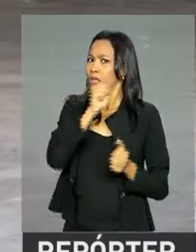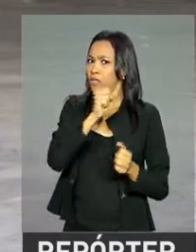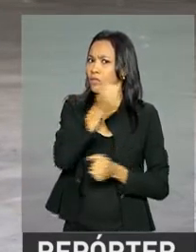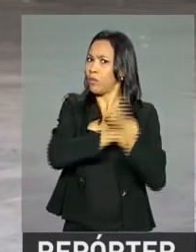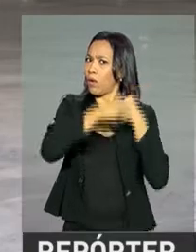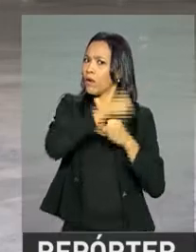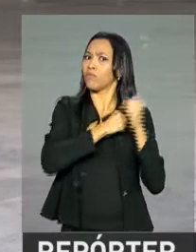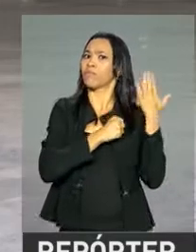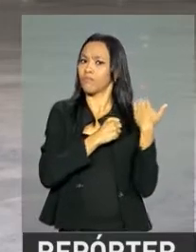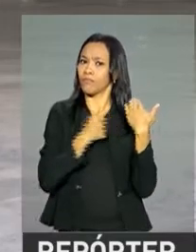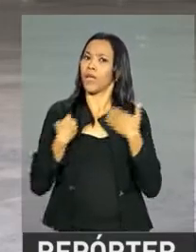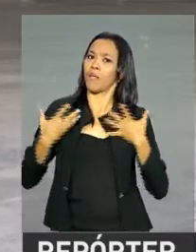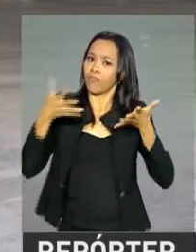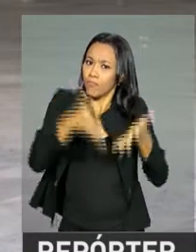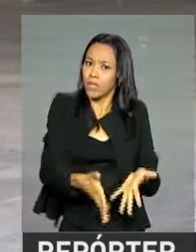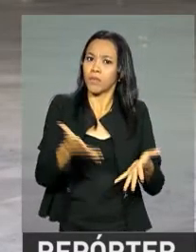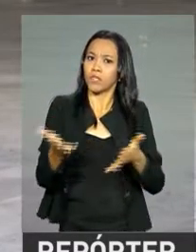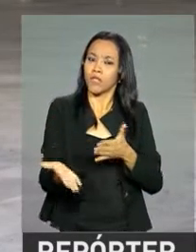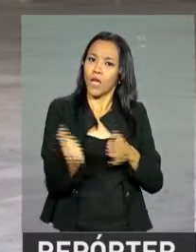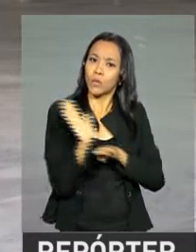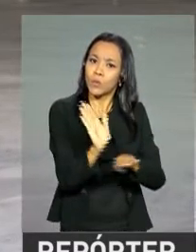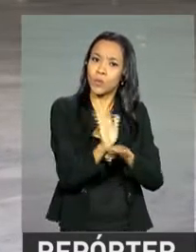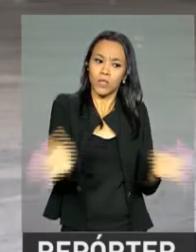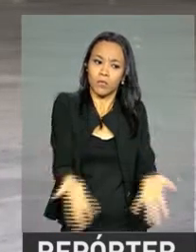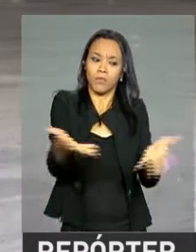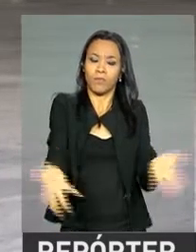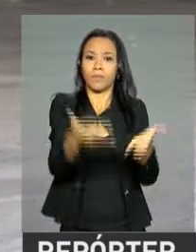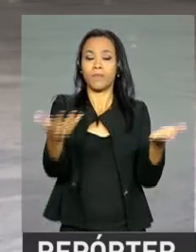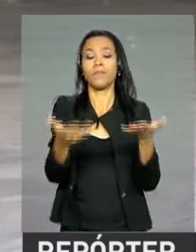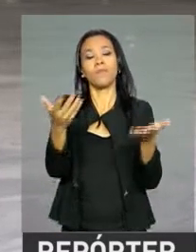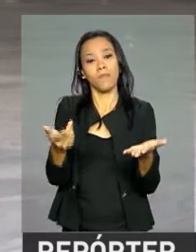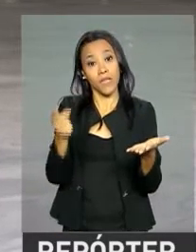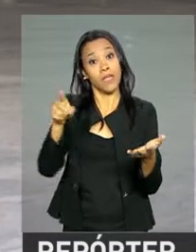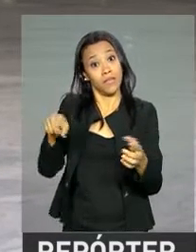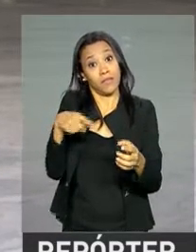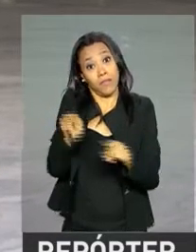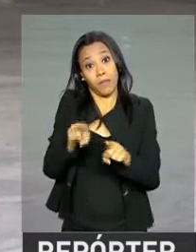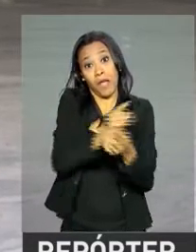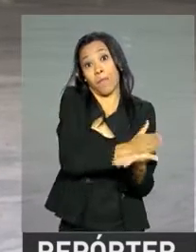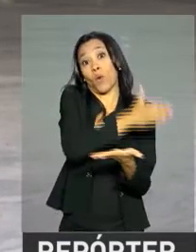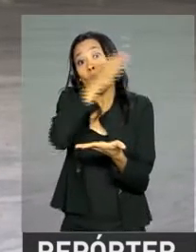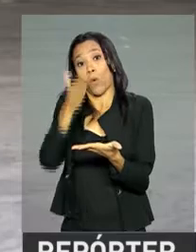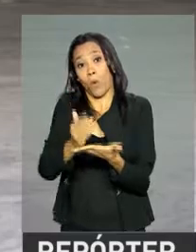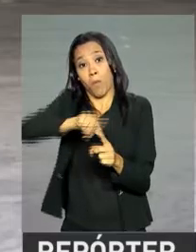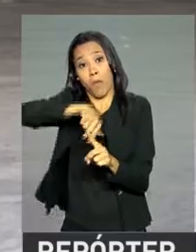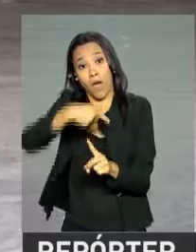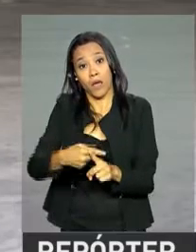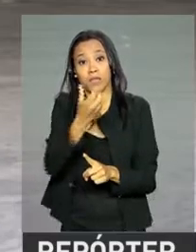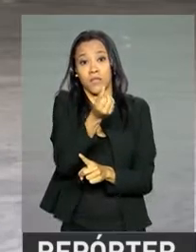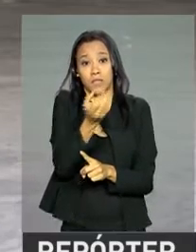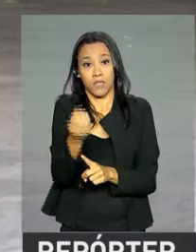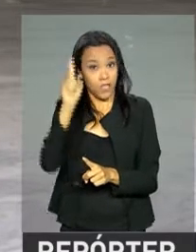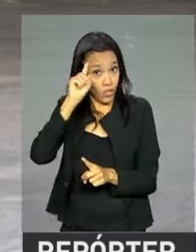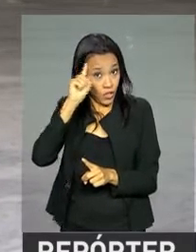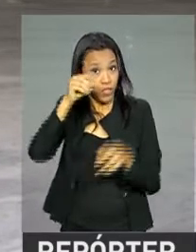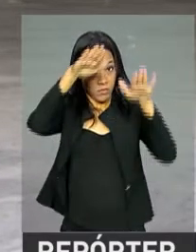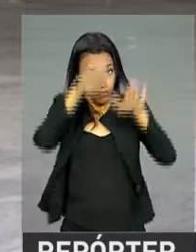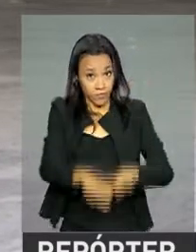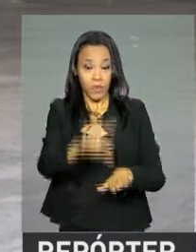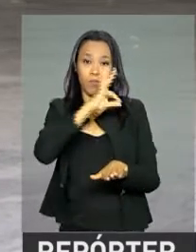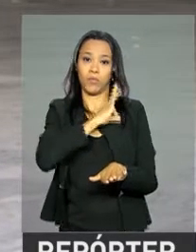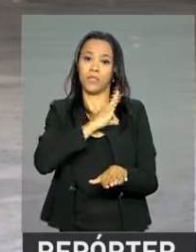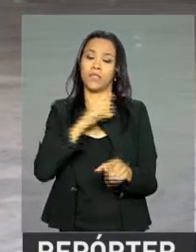a semana passada teve a sua teve a sua permanência no estado e prorrogada por mais 60 dias a secretaria de segurança do rio grande